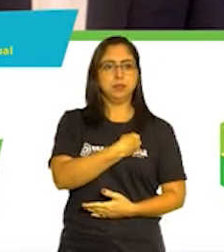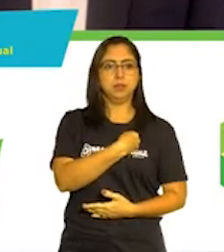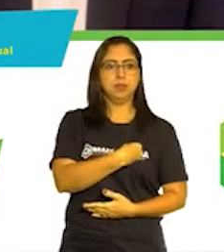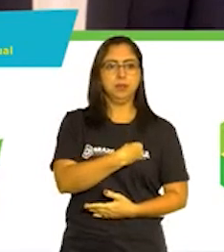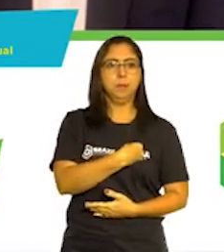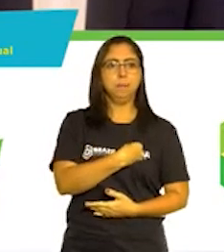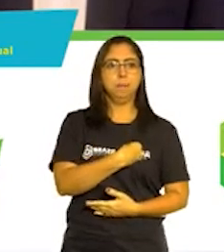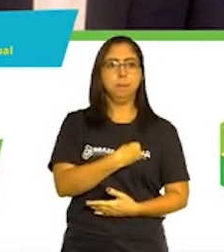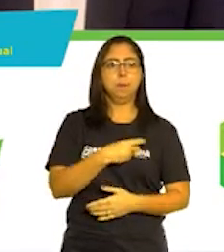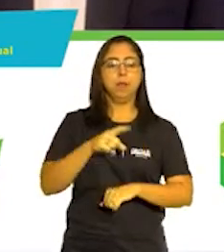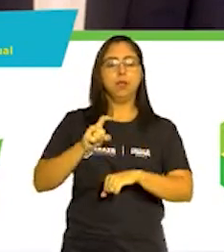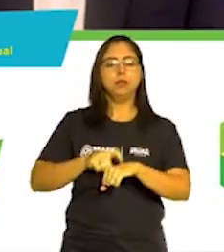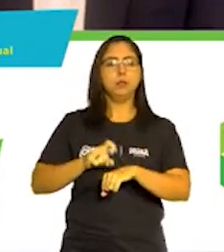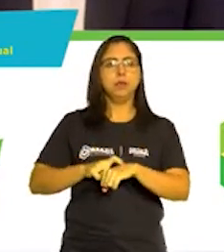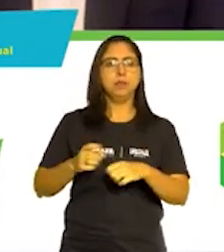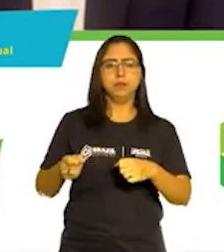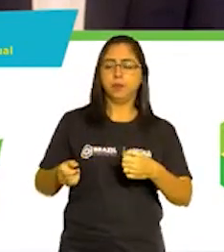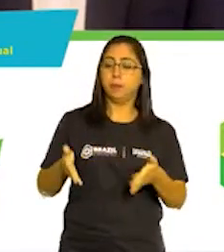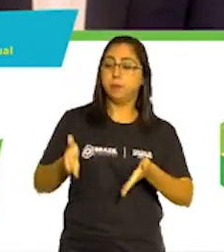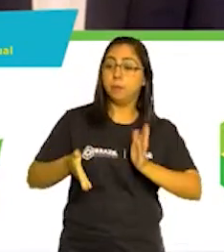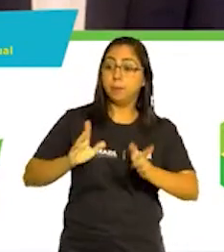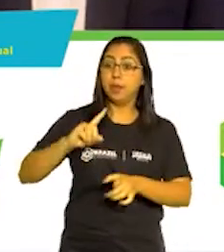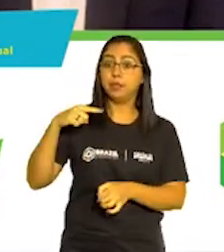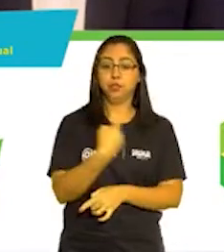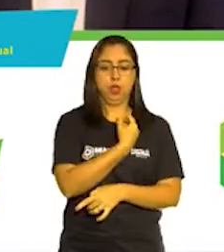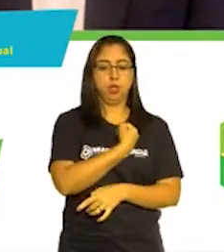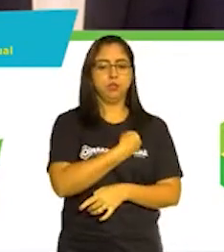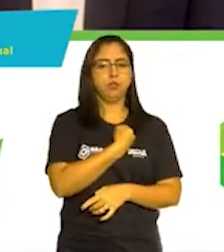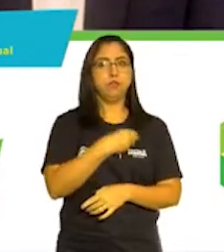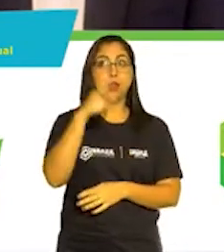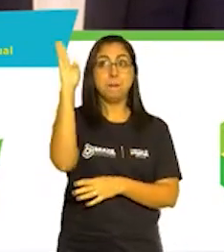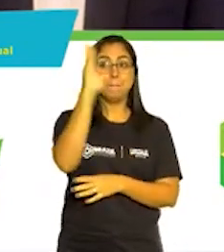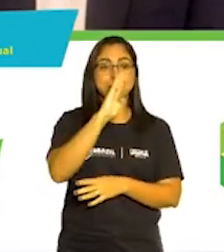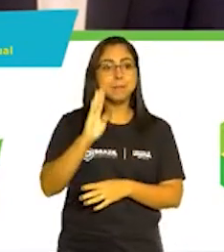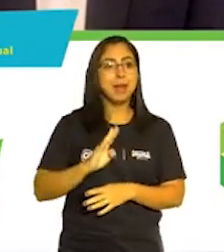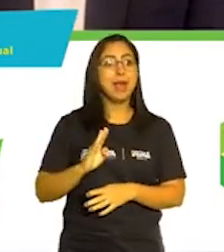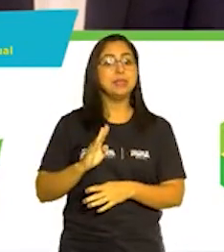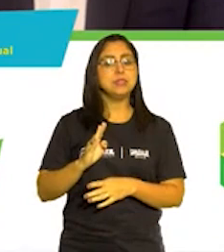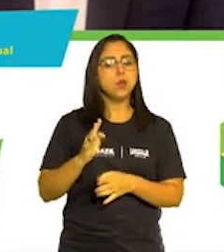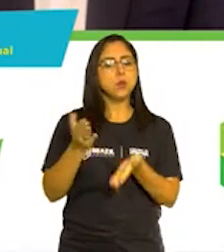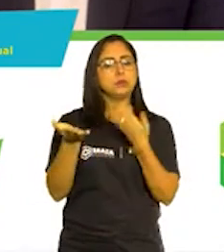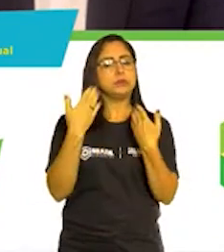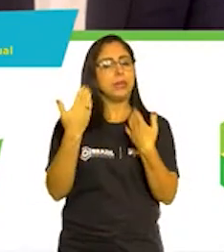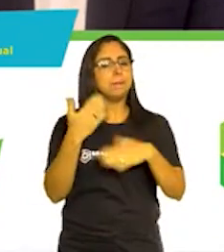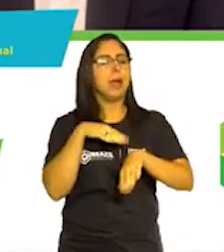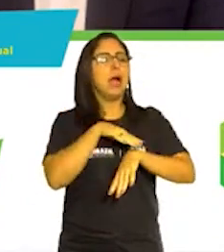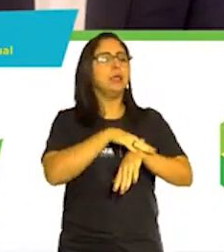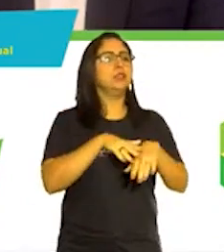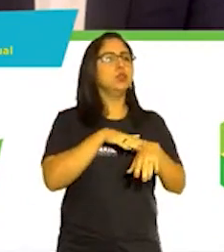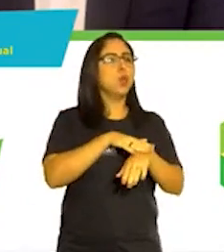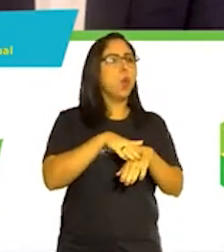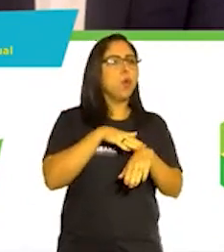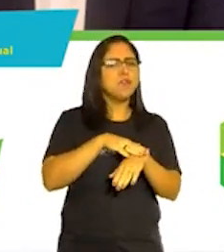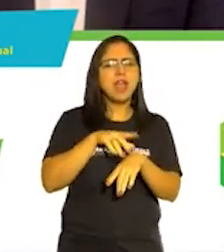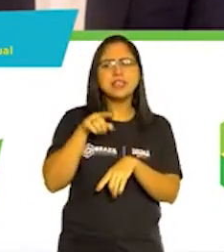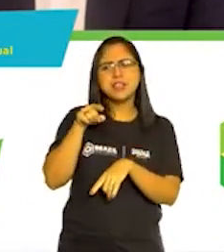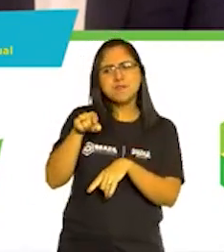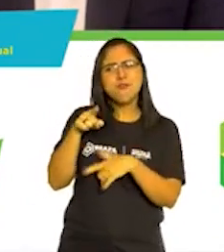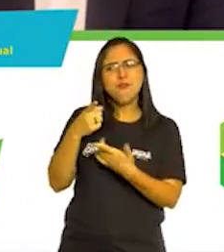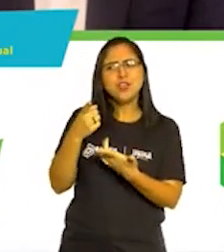do momento por que passamos aqui no Brasil, esse debate, ele existe em algum lugar? Você